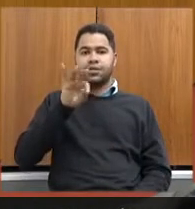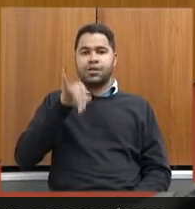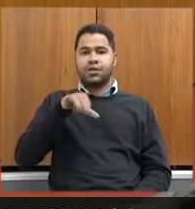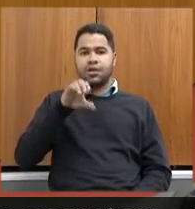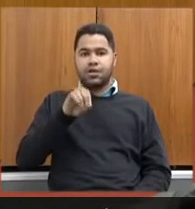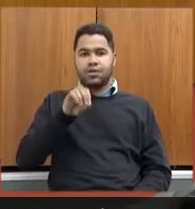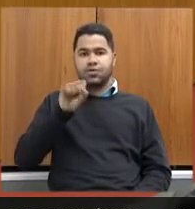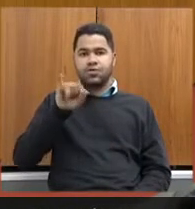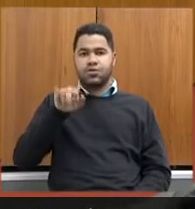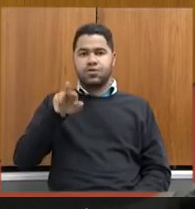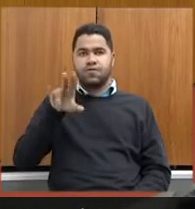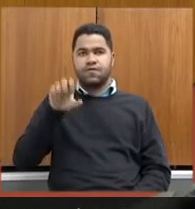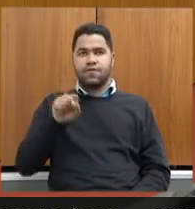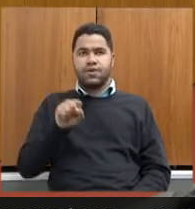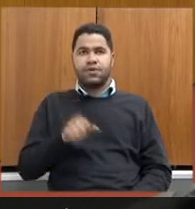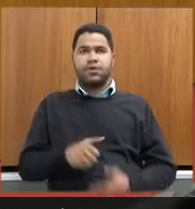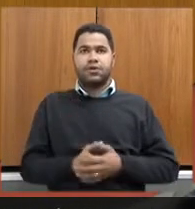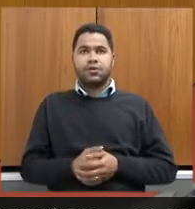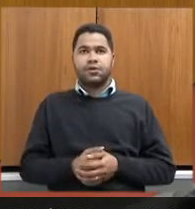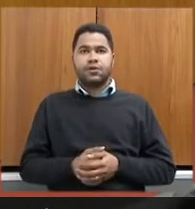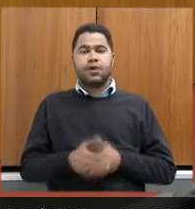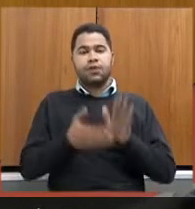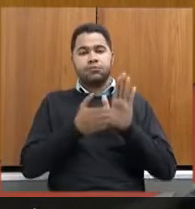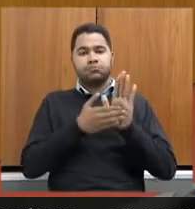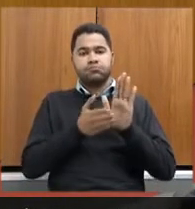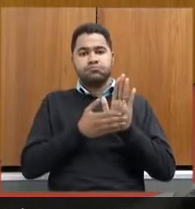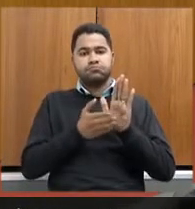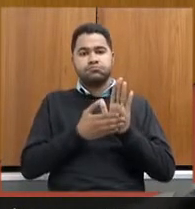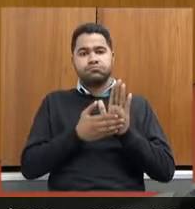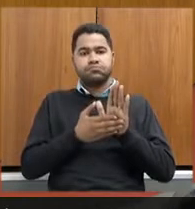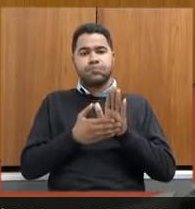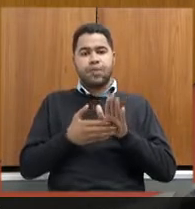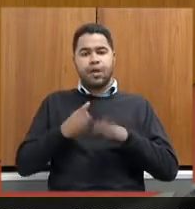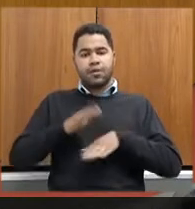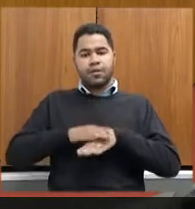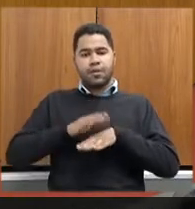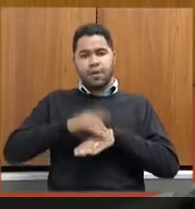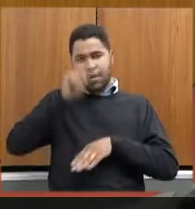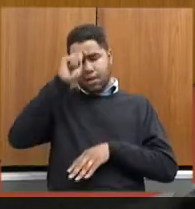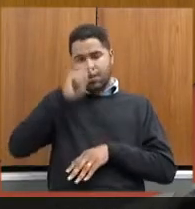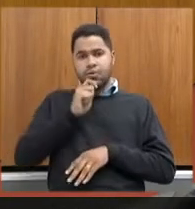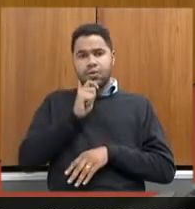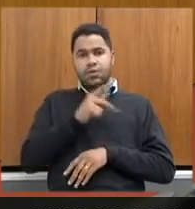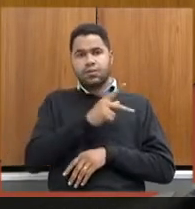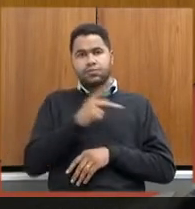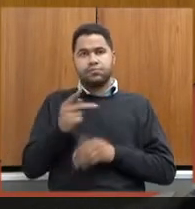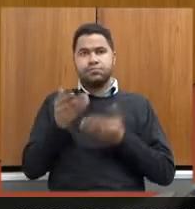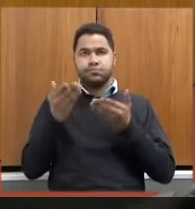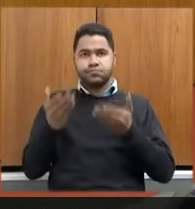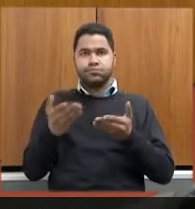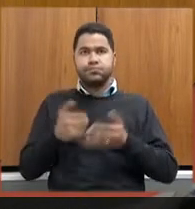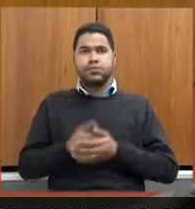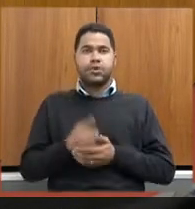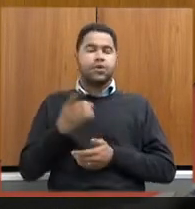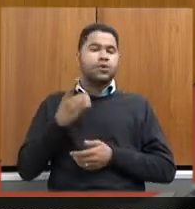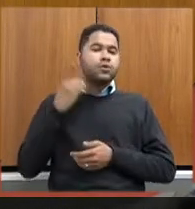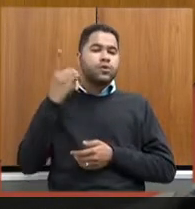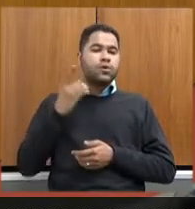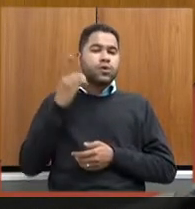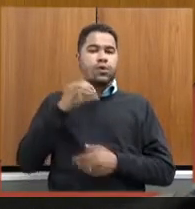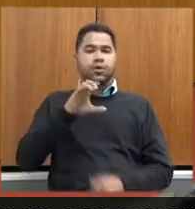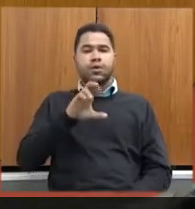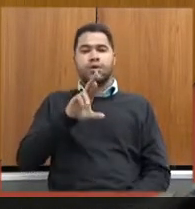presidente da e o se tratar de matéria de mentoria como a presidência a palavra o Nobre Deputado de São